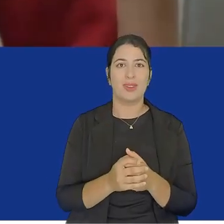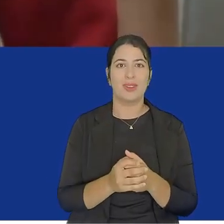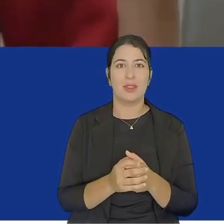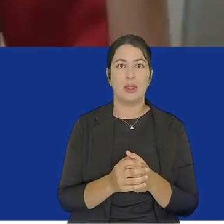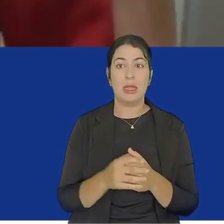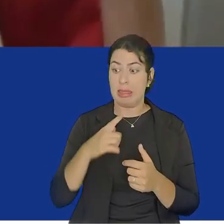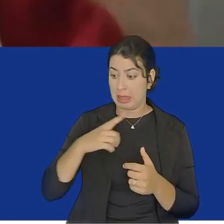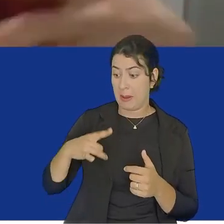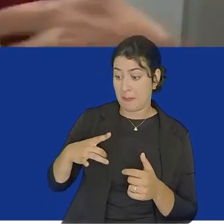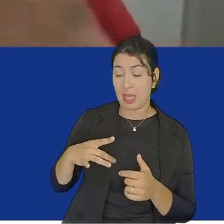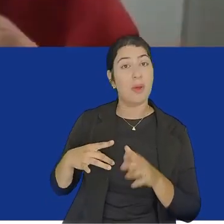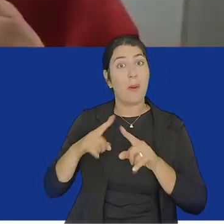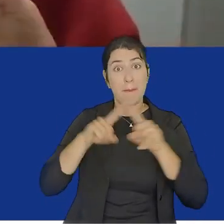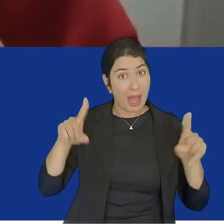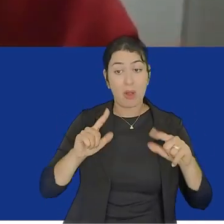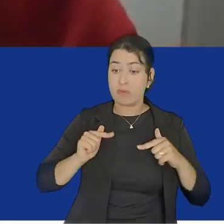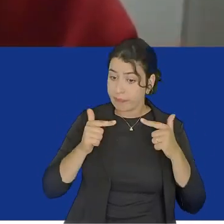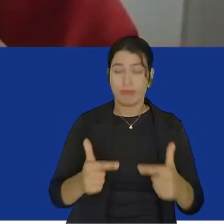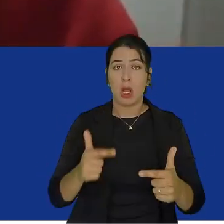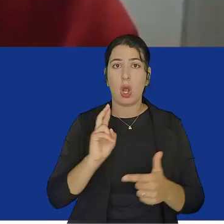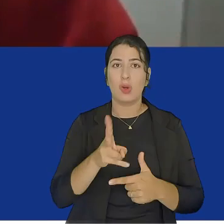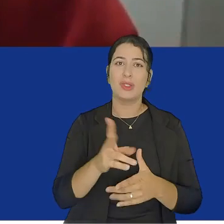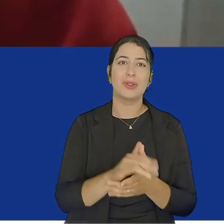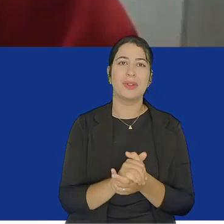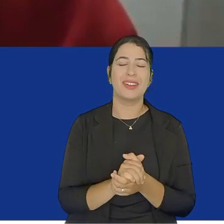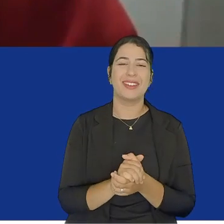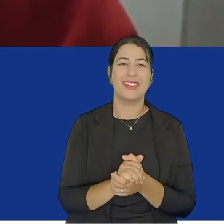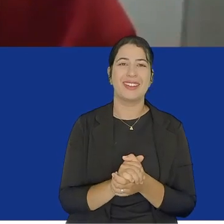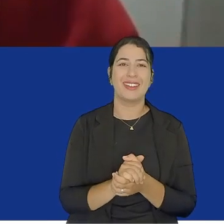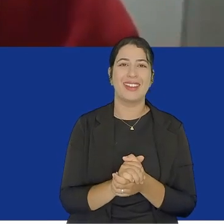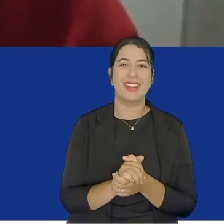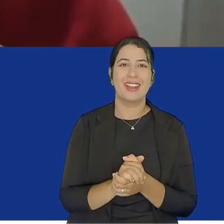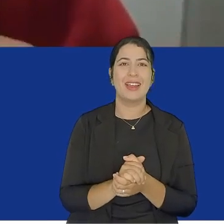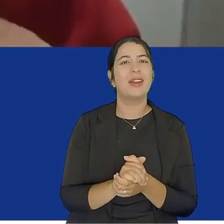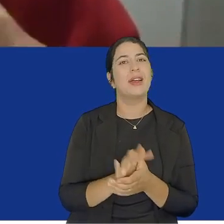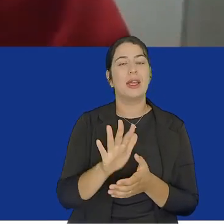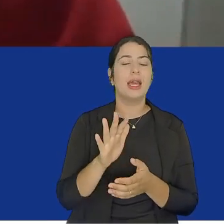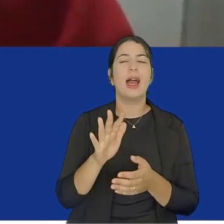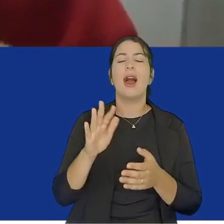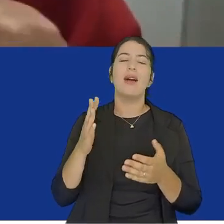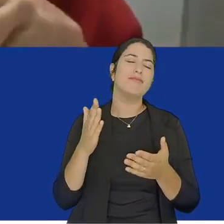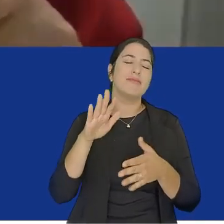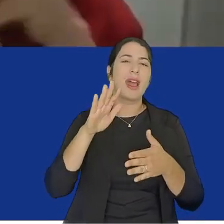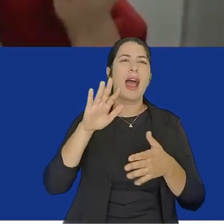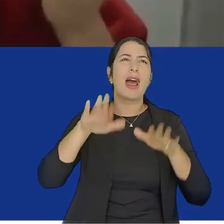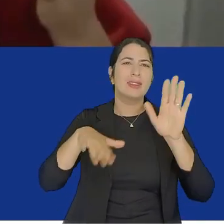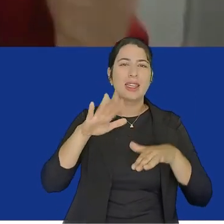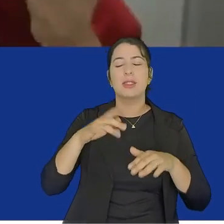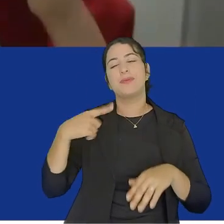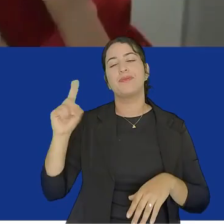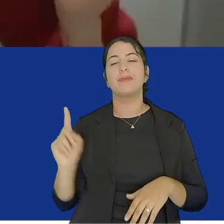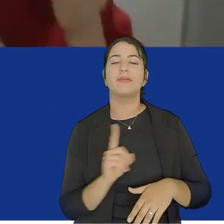mesmo. Então, quando eu venho dar essas palestras, assim, eu pareço muito calma, né? Mas não estou calma, eu estou nervosa, a minha